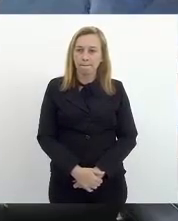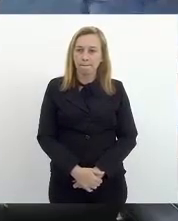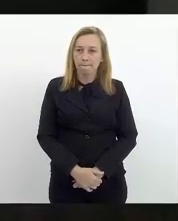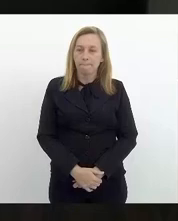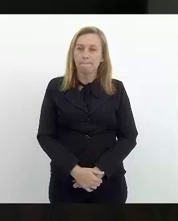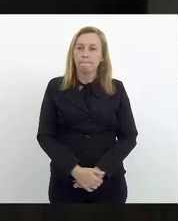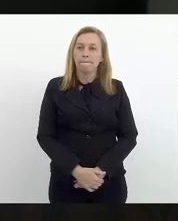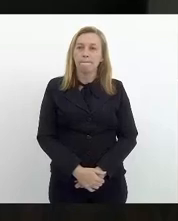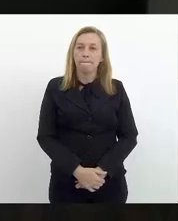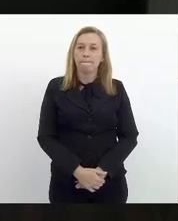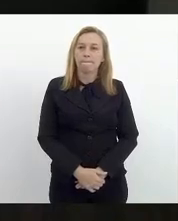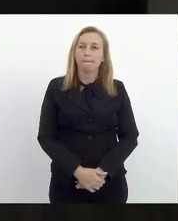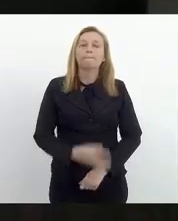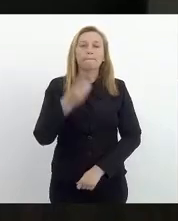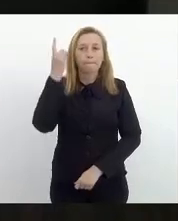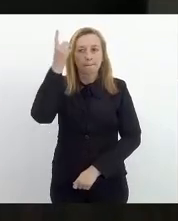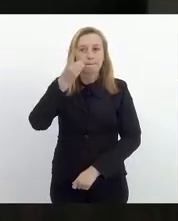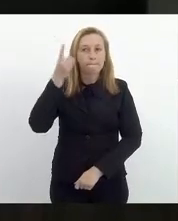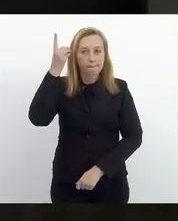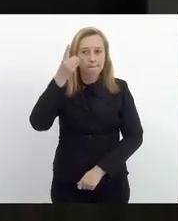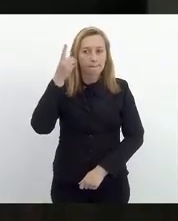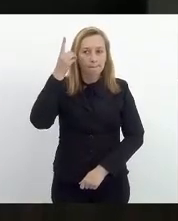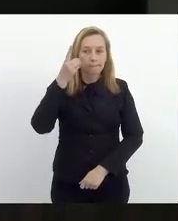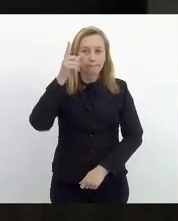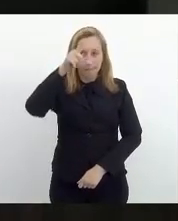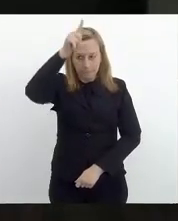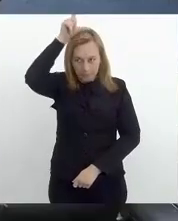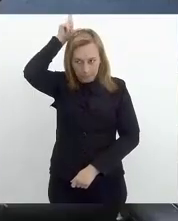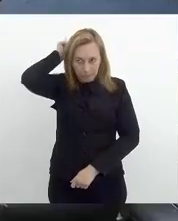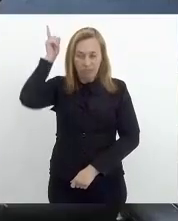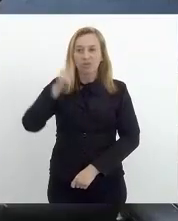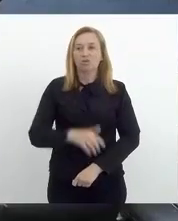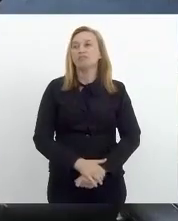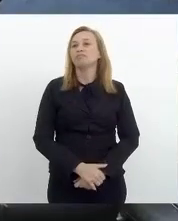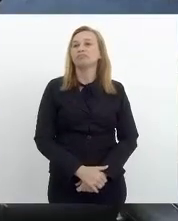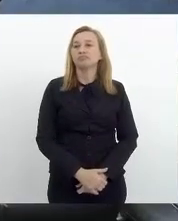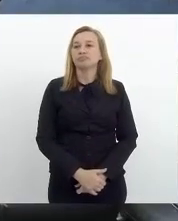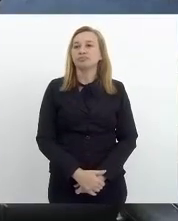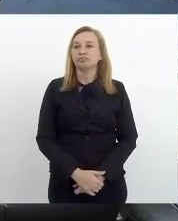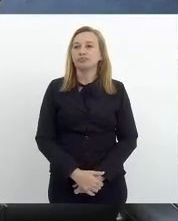o passo a palavra para o Deputado Luiz Paulo